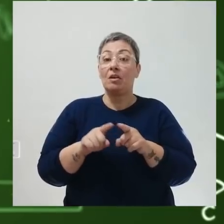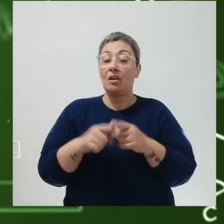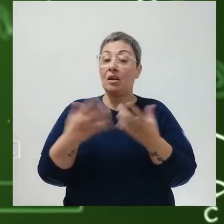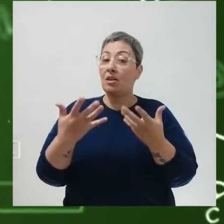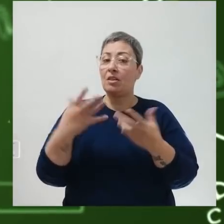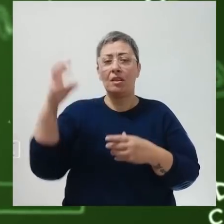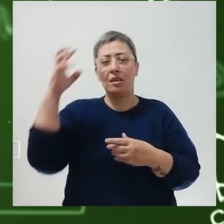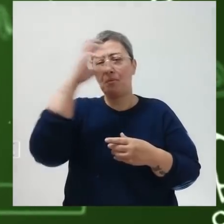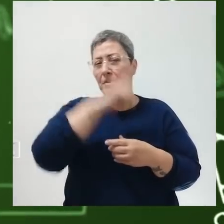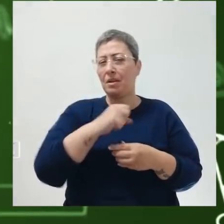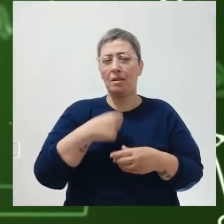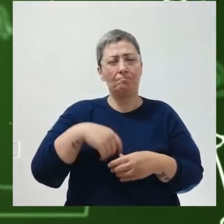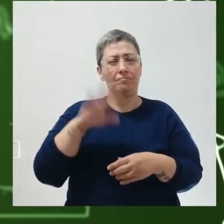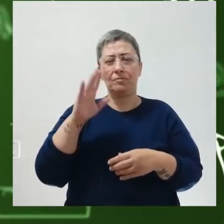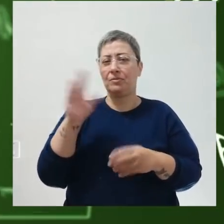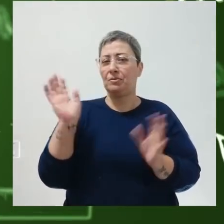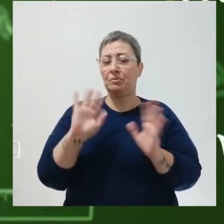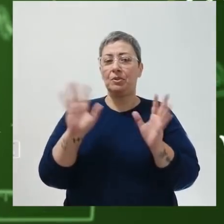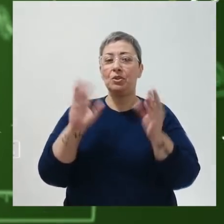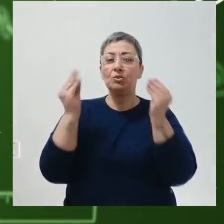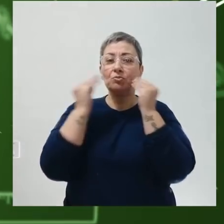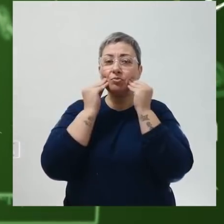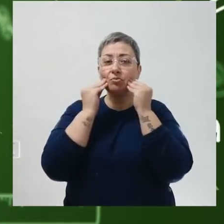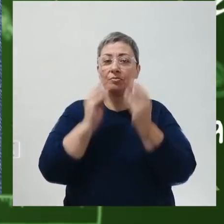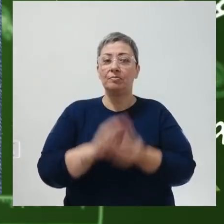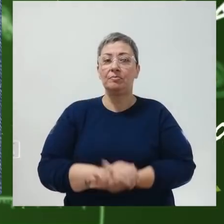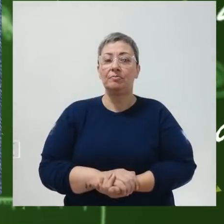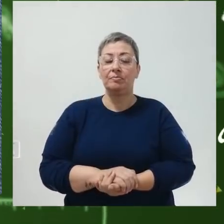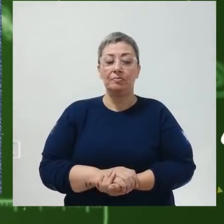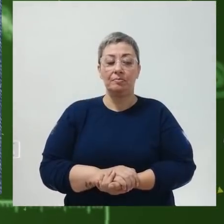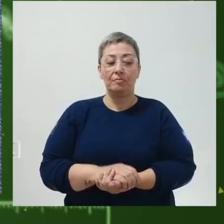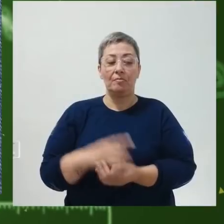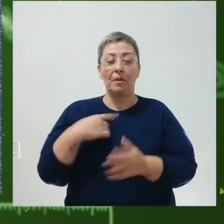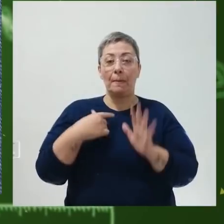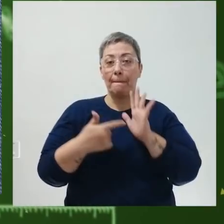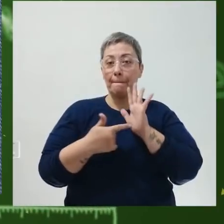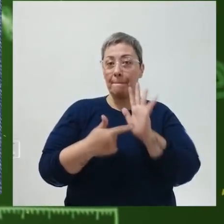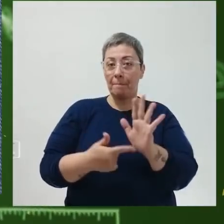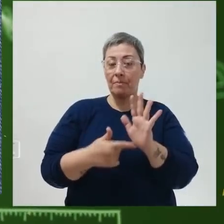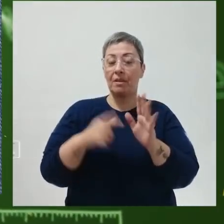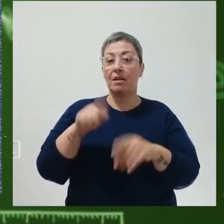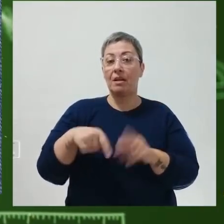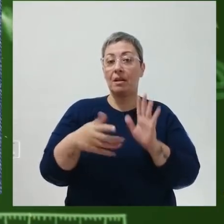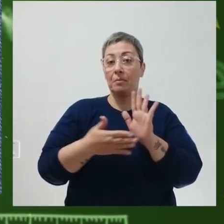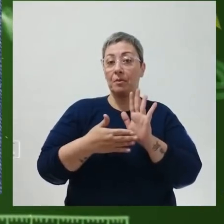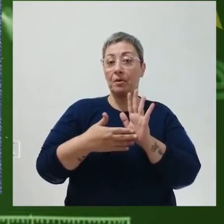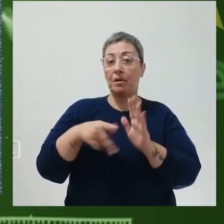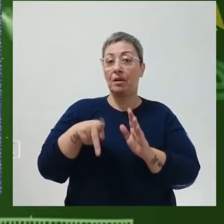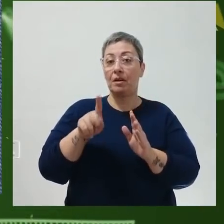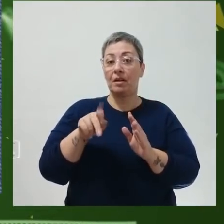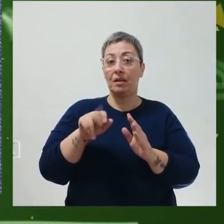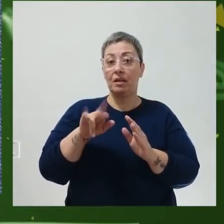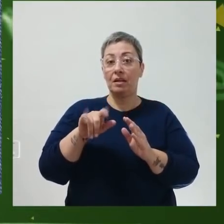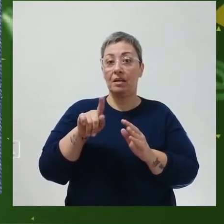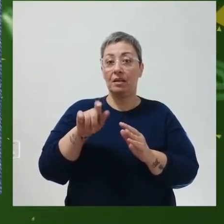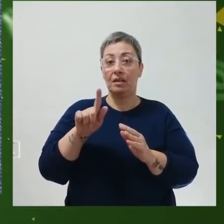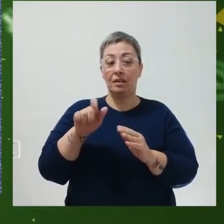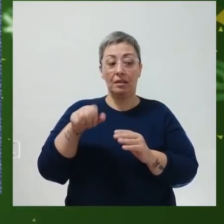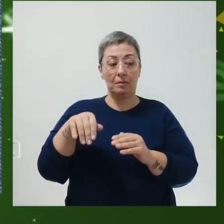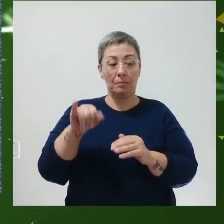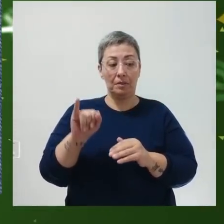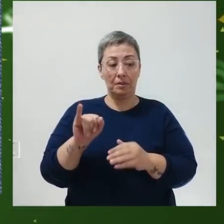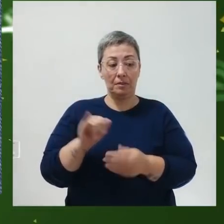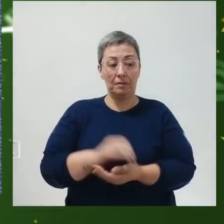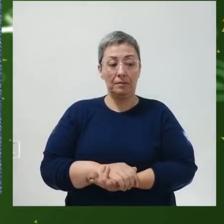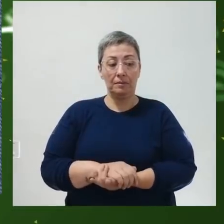eu estou aprendendo muito. Tchau, um beijo. Apresentação é uma proposta chamada Kirigami, tá